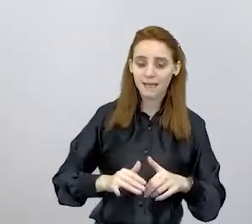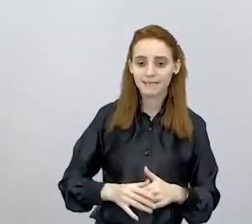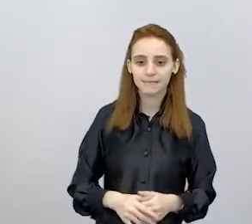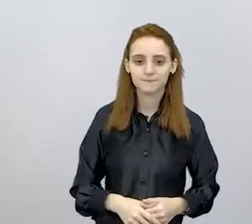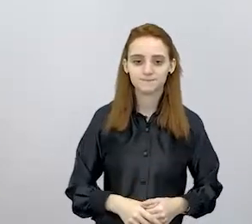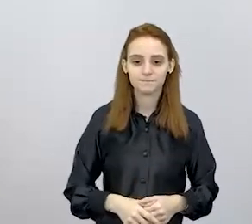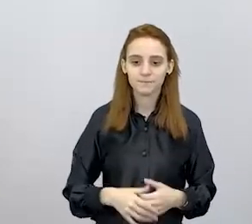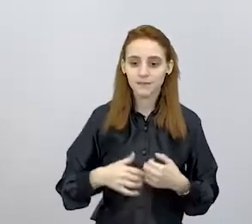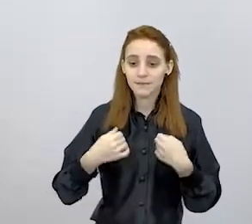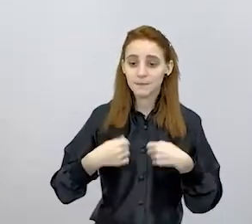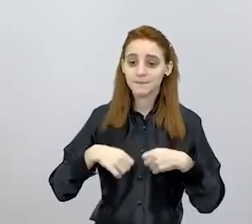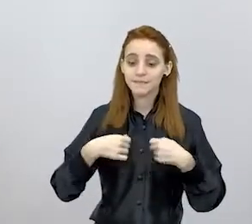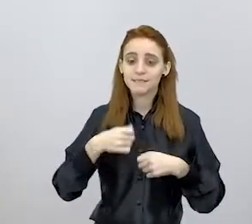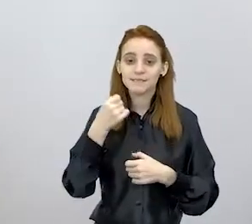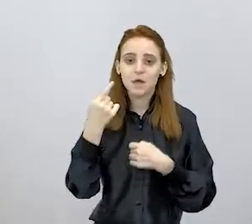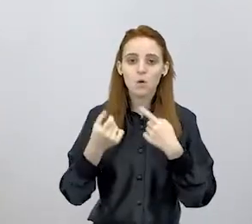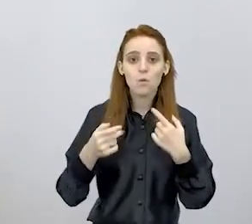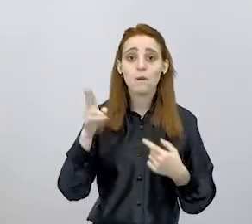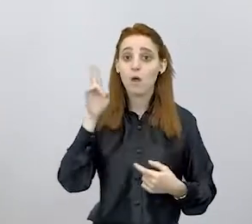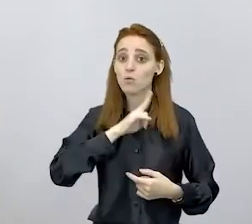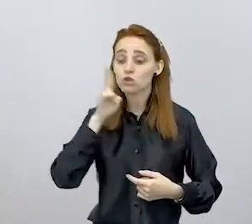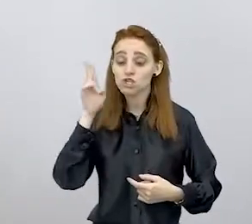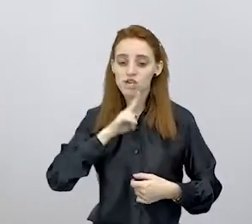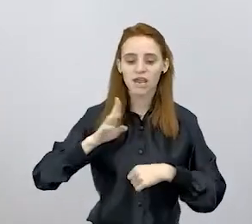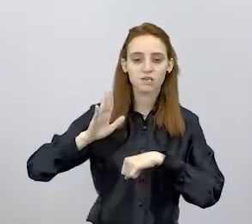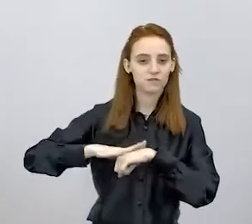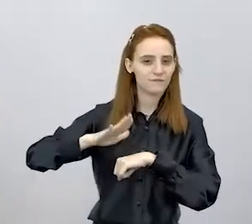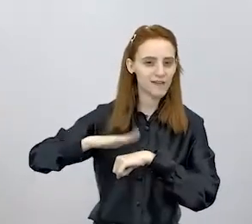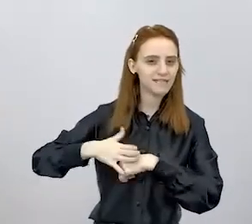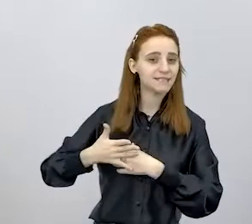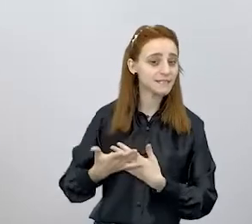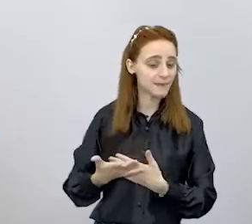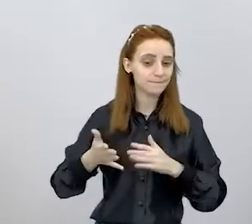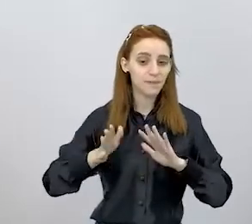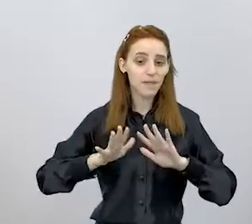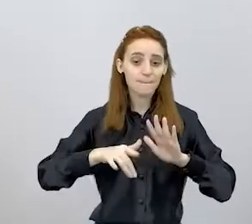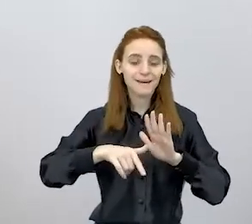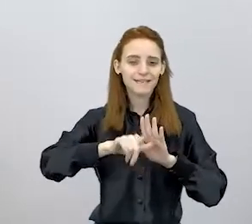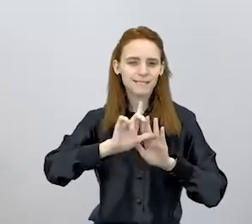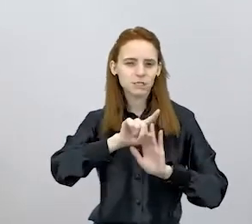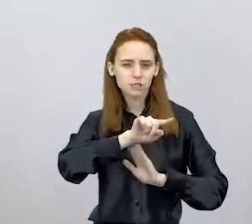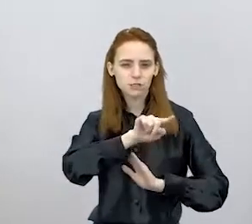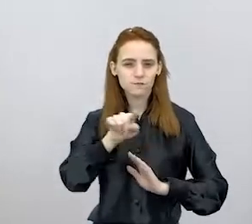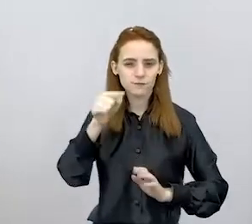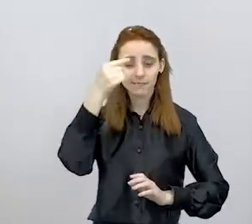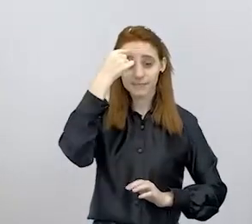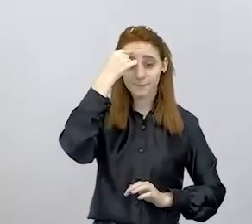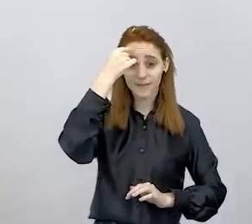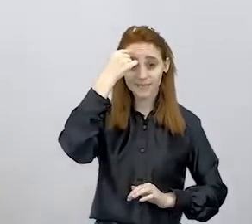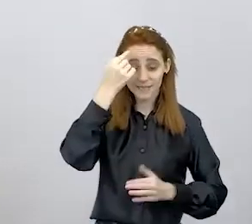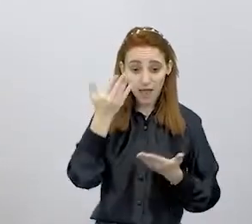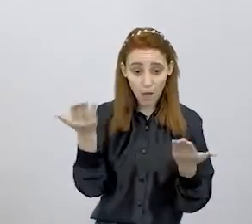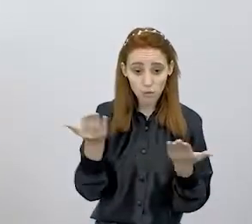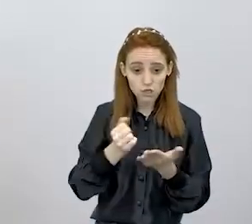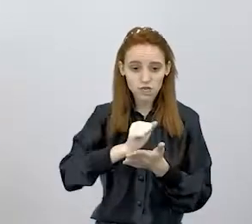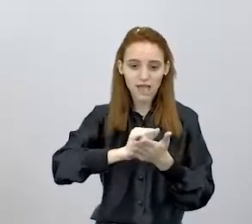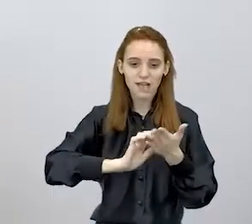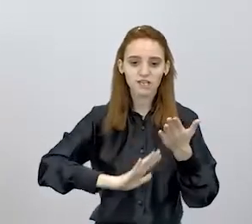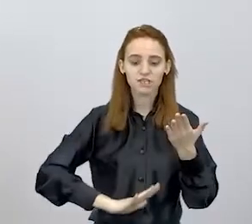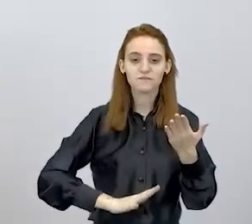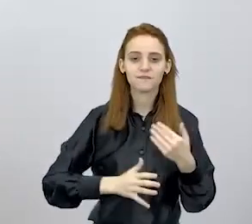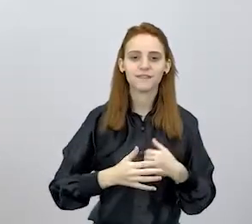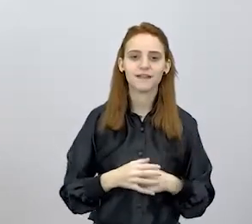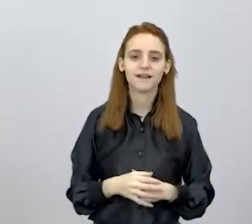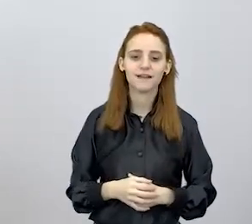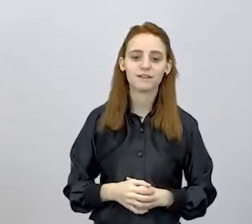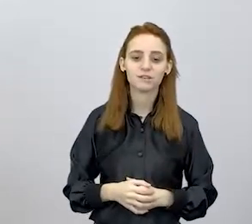tem que dar urgência para o que é urgente. E antes de mais nada, eu gostaria que pensassem essa atividade. E eu já recomendei que